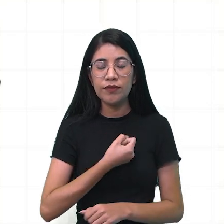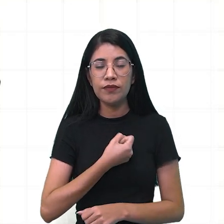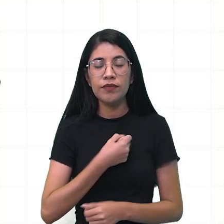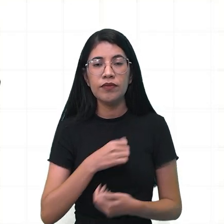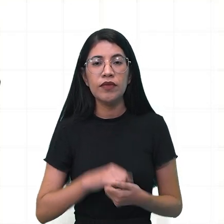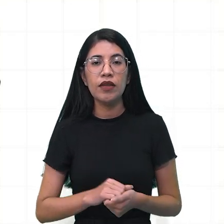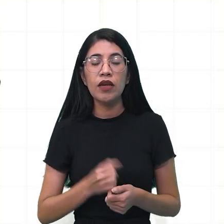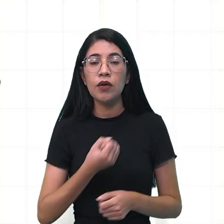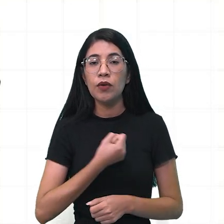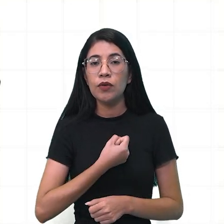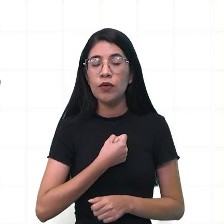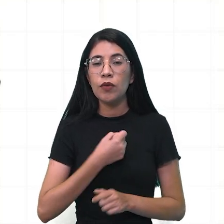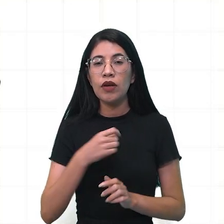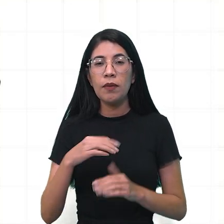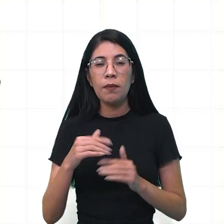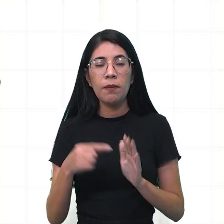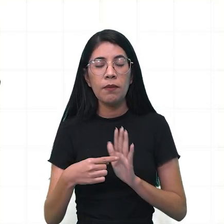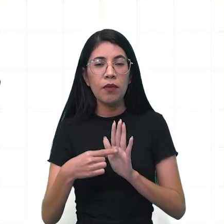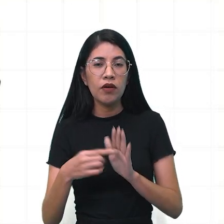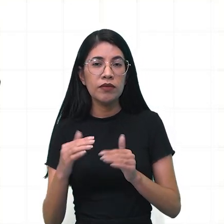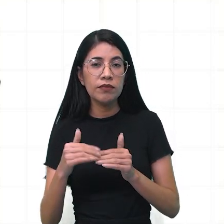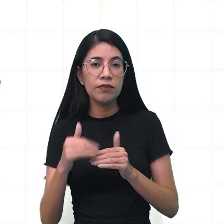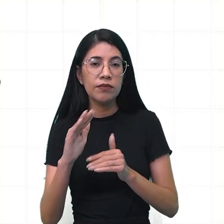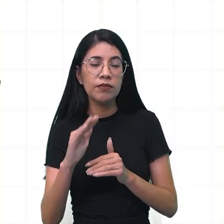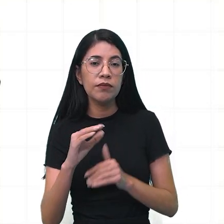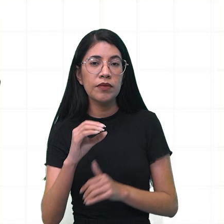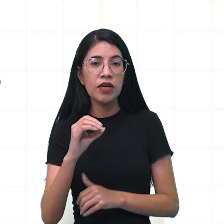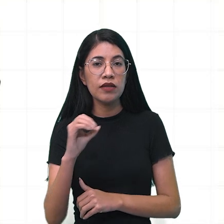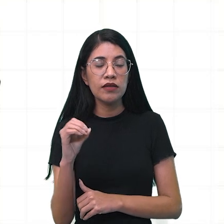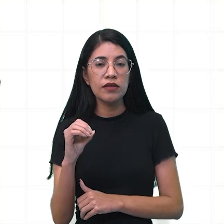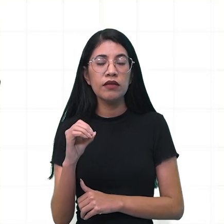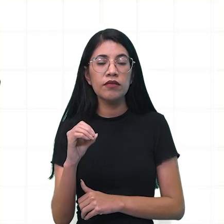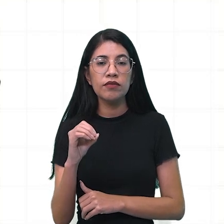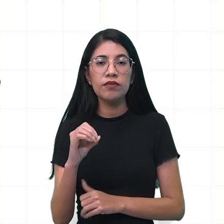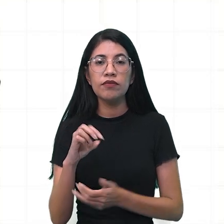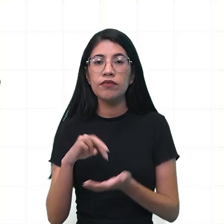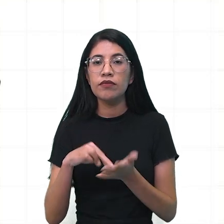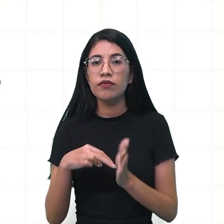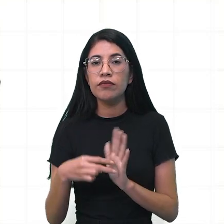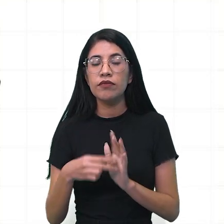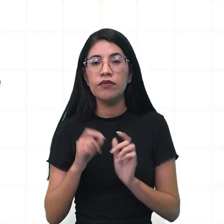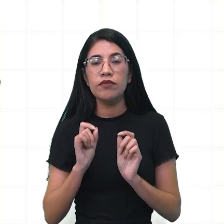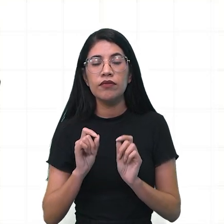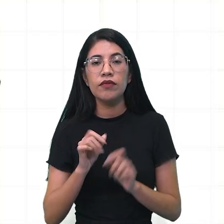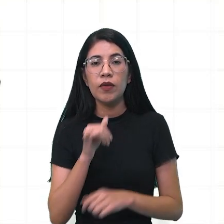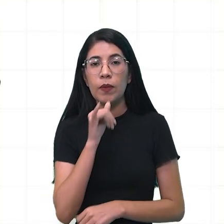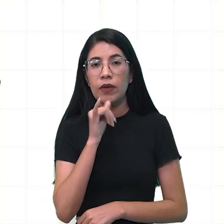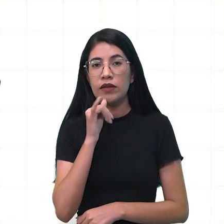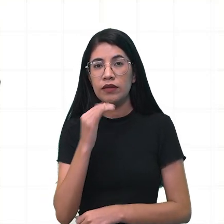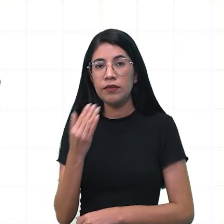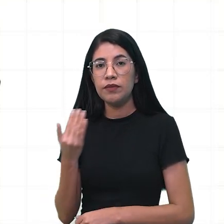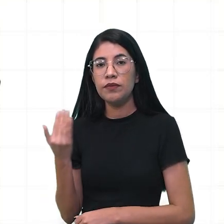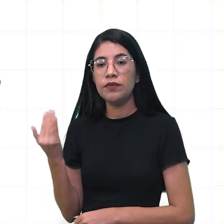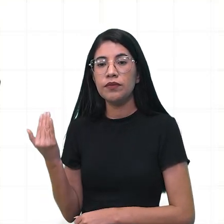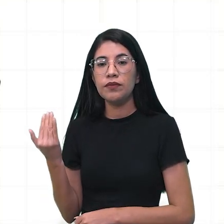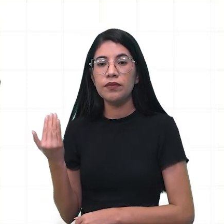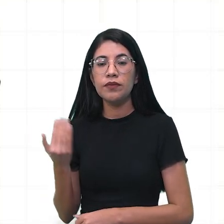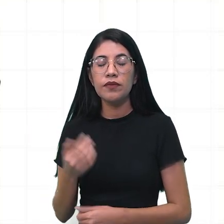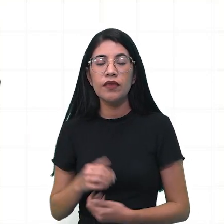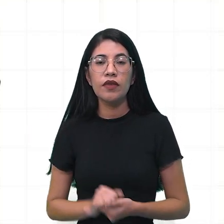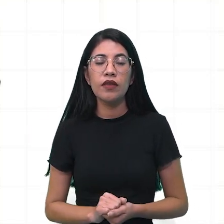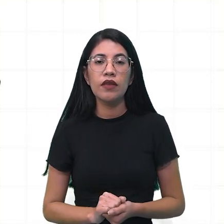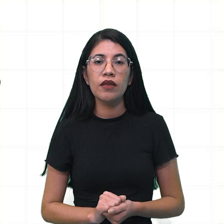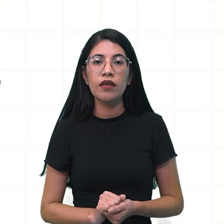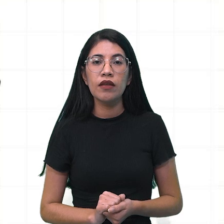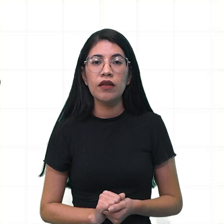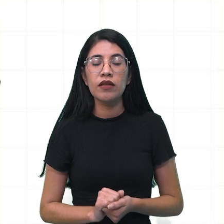números que indicam medidas acima de zero como esses aqui ó são